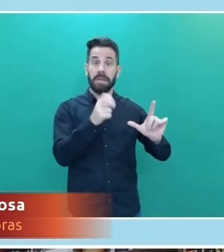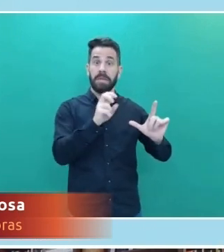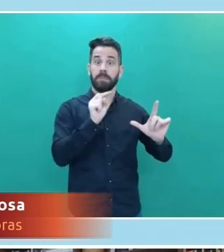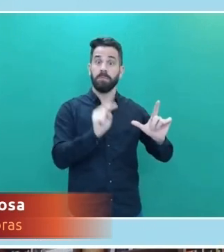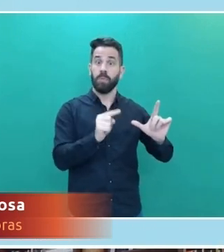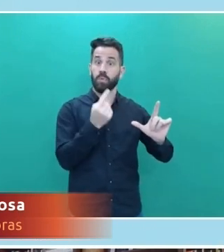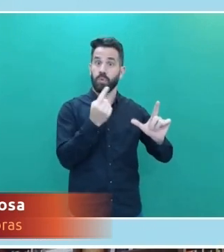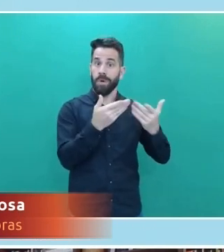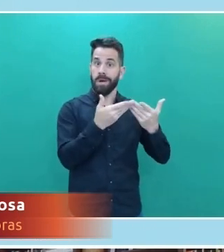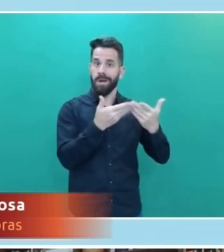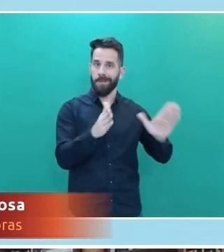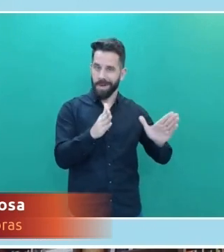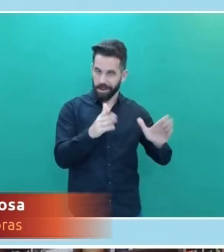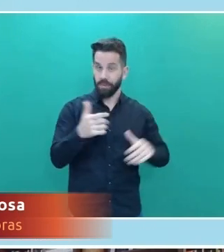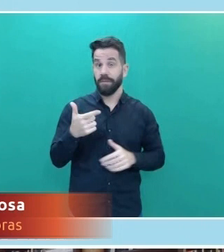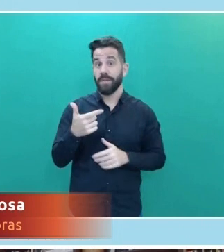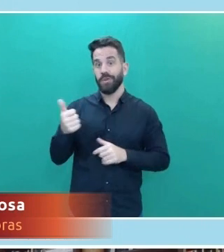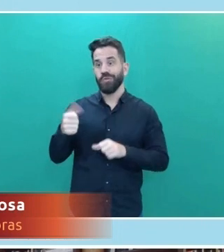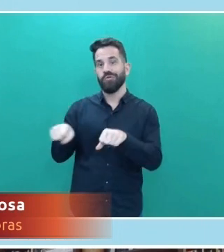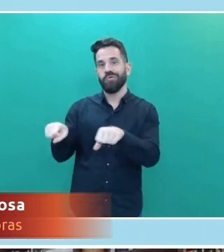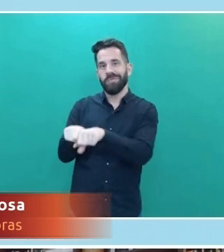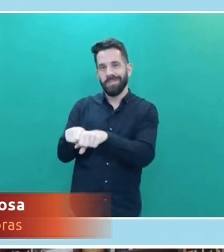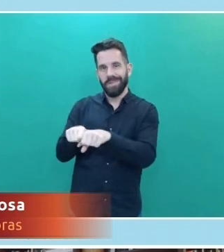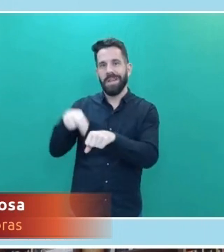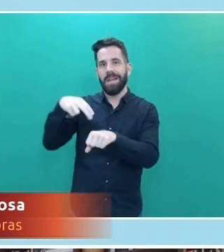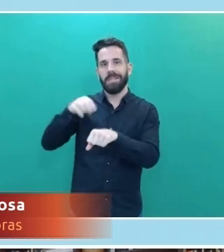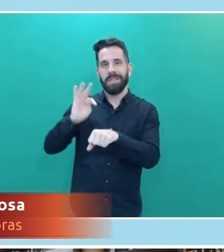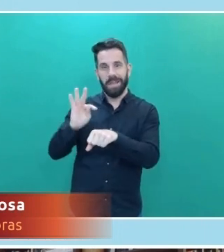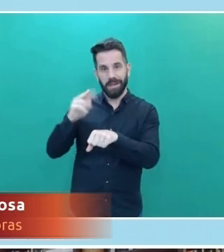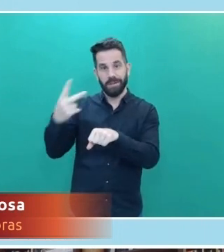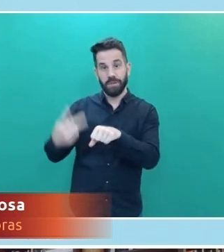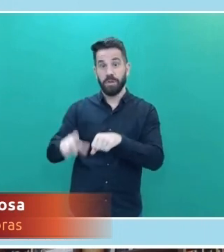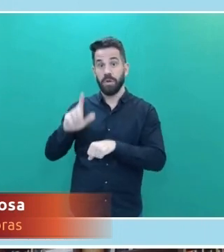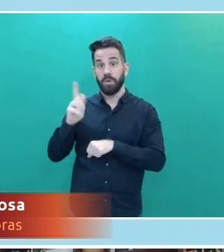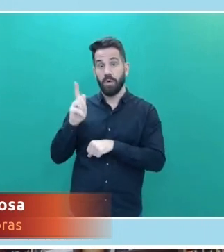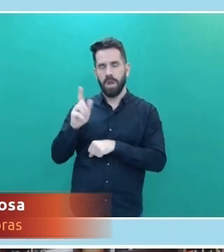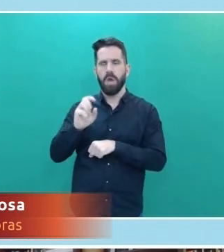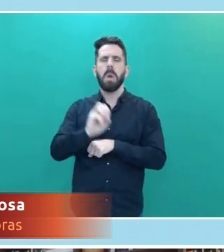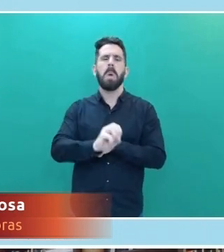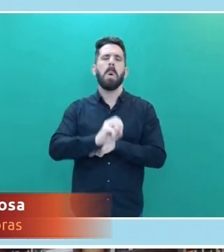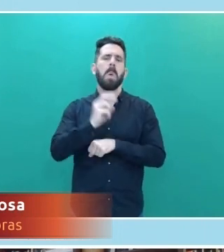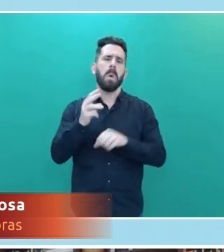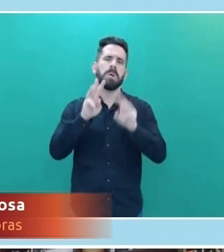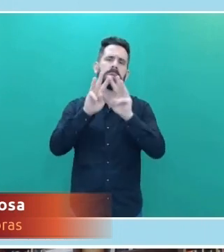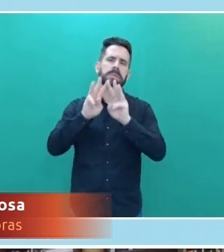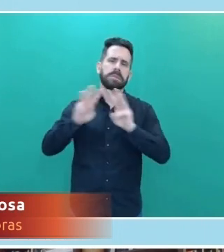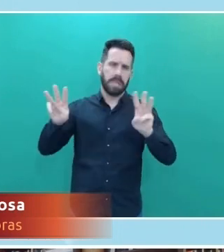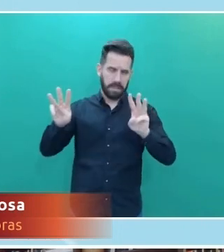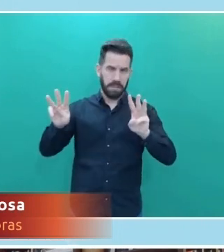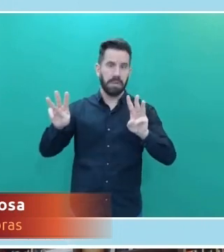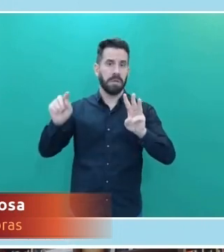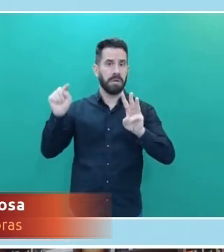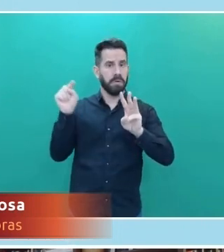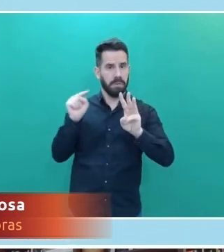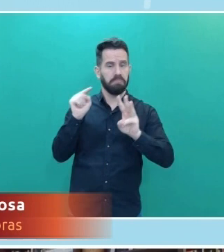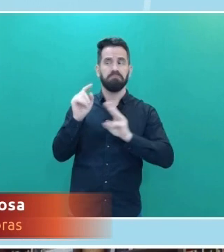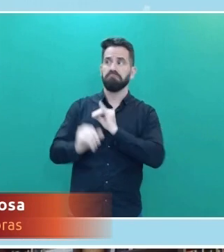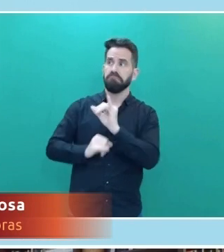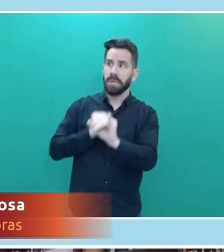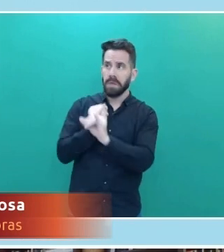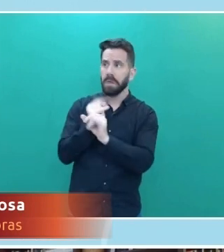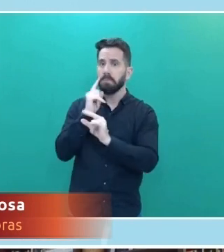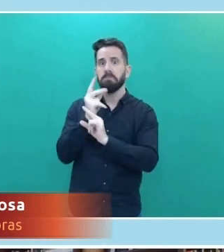NET Goiânia, ou pela internet, no site da TV UFG, no YouTube, procurando pelo canal da